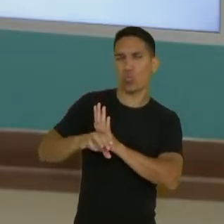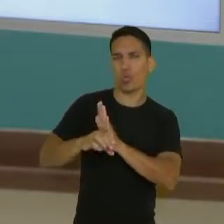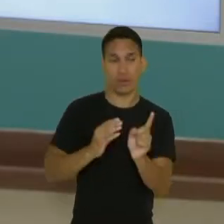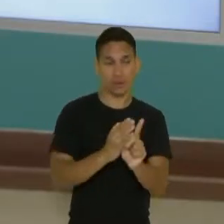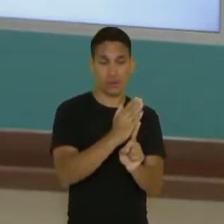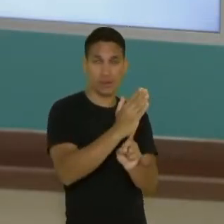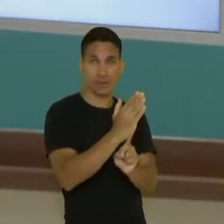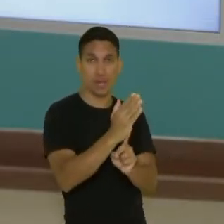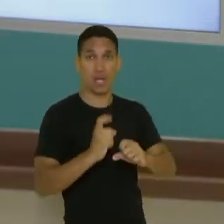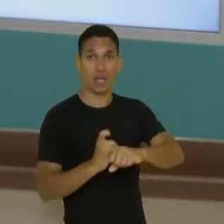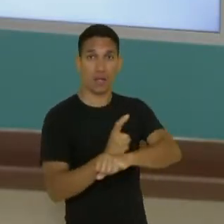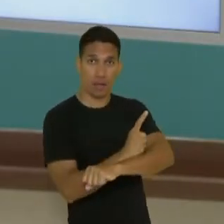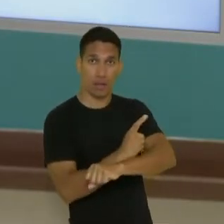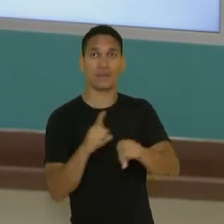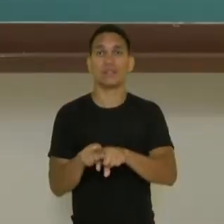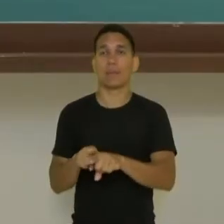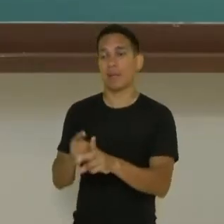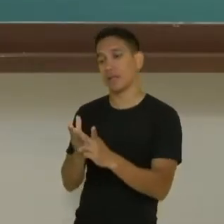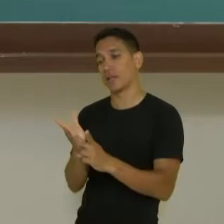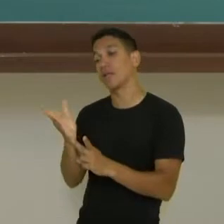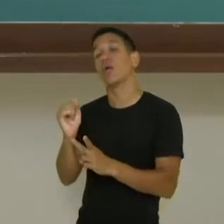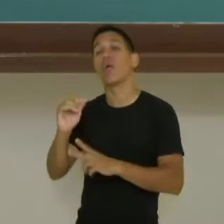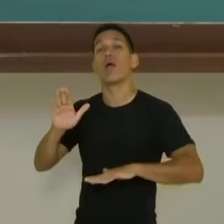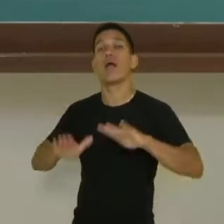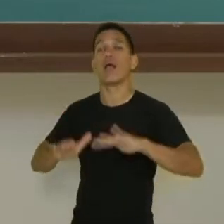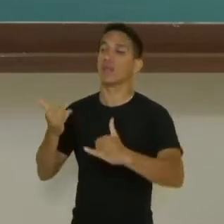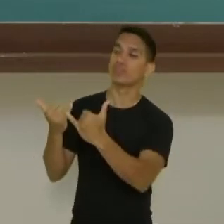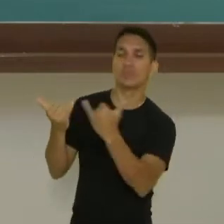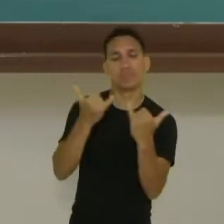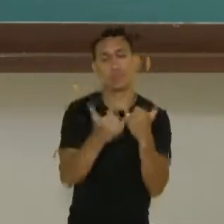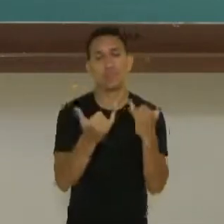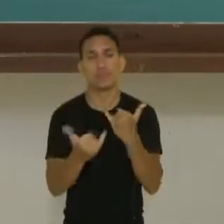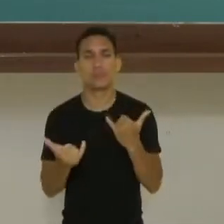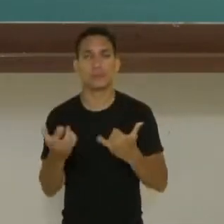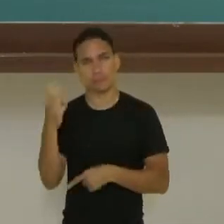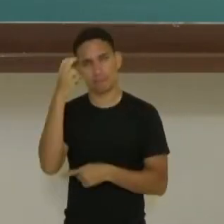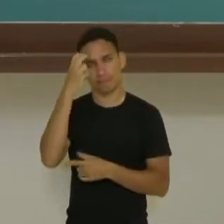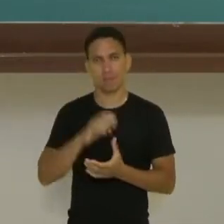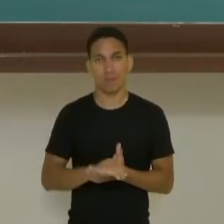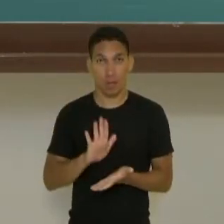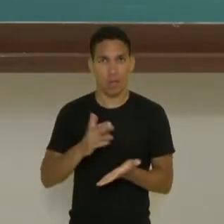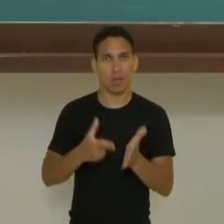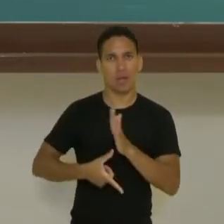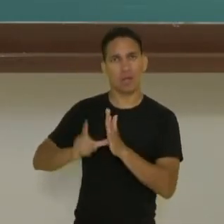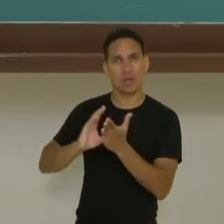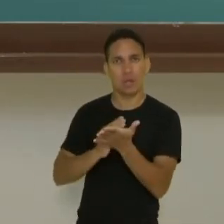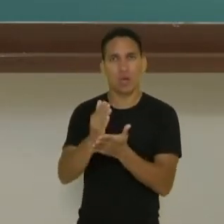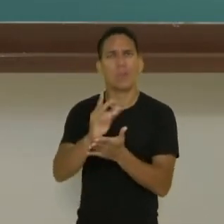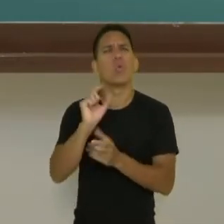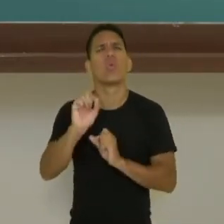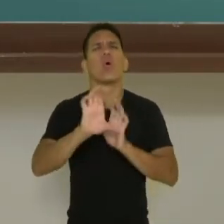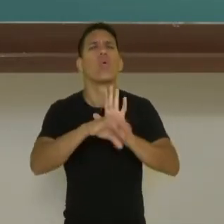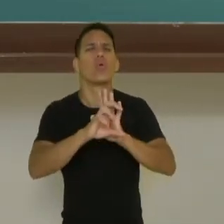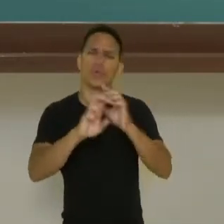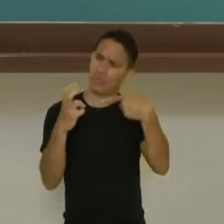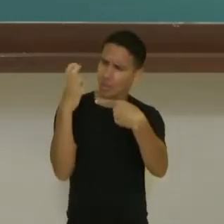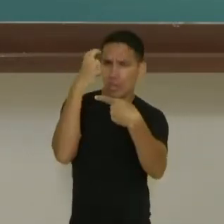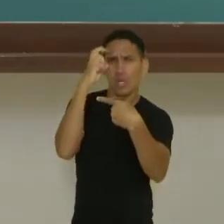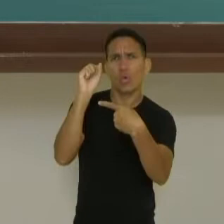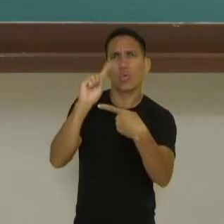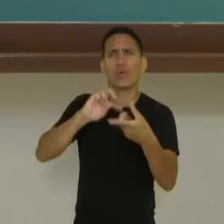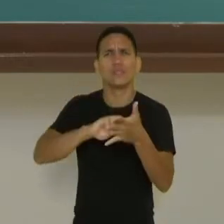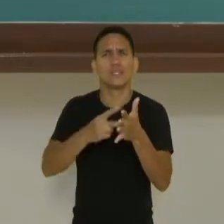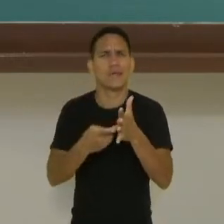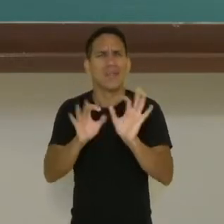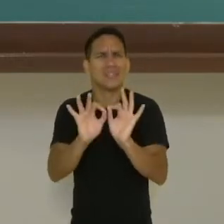relativismo cultural. Legal? Para a gente começar isso, vamos a um breve conceito de cultura. Cultura, da maneira